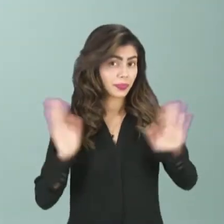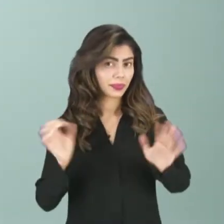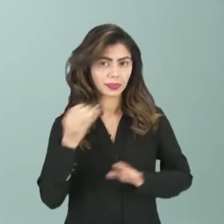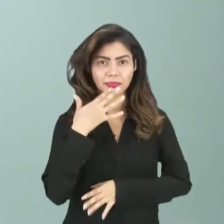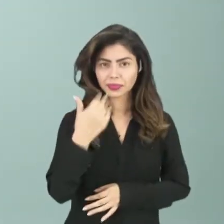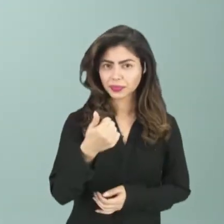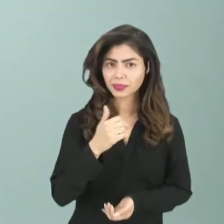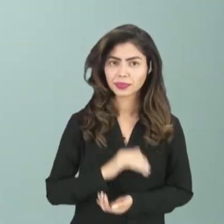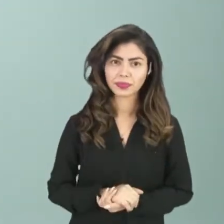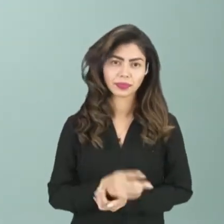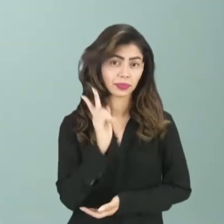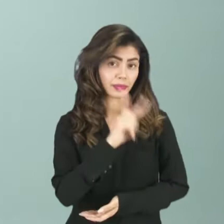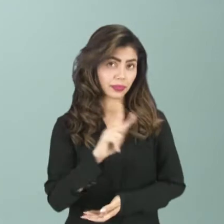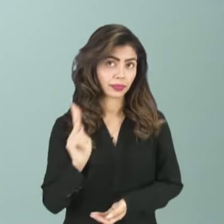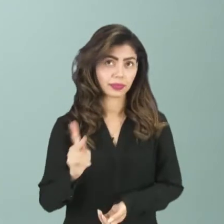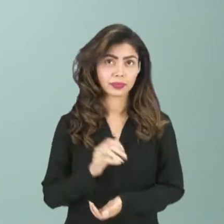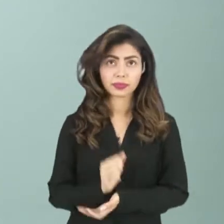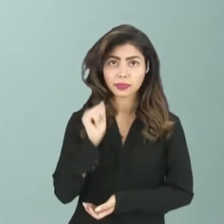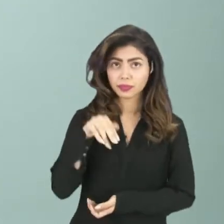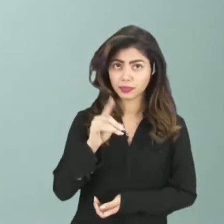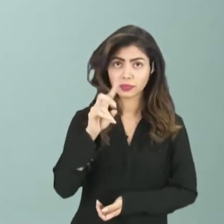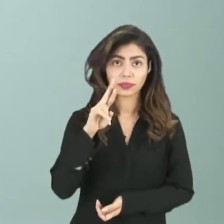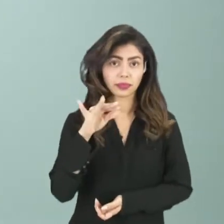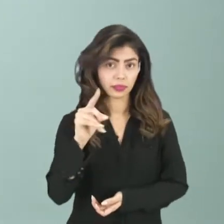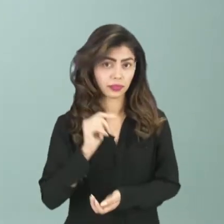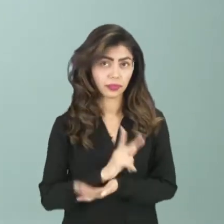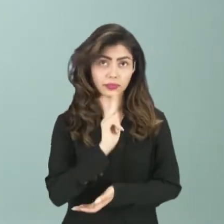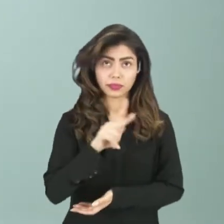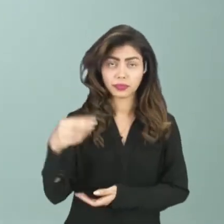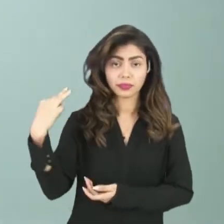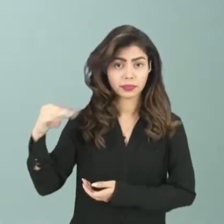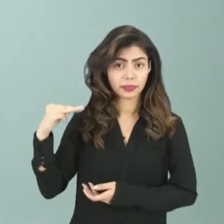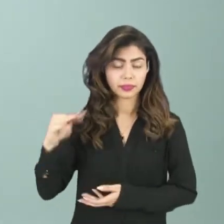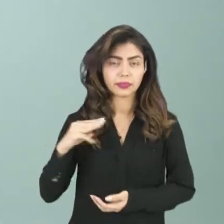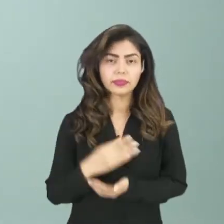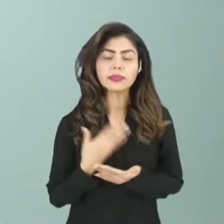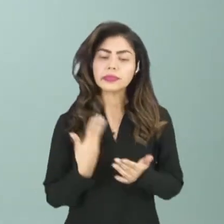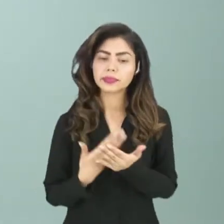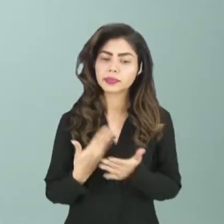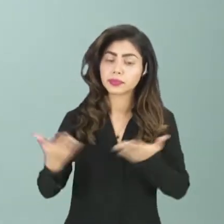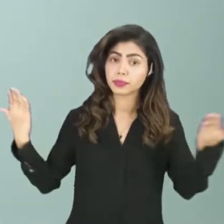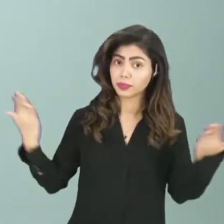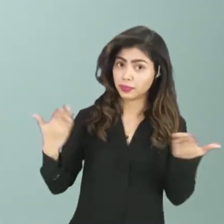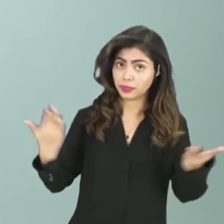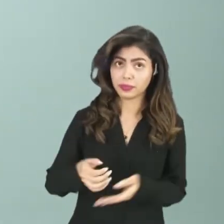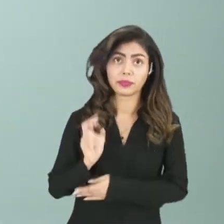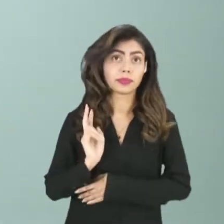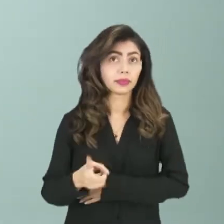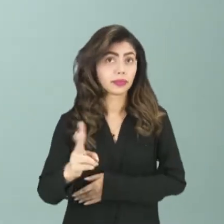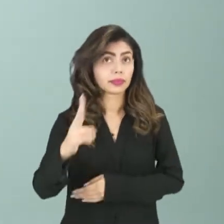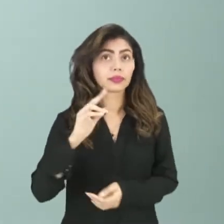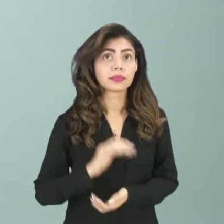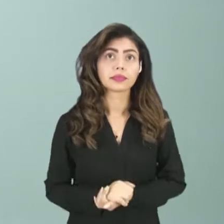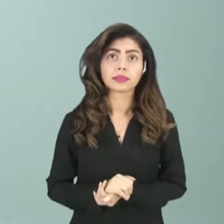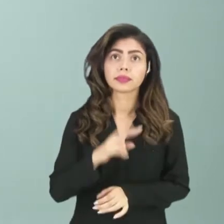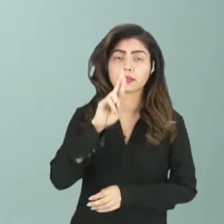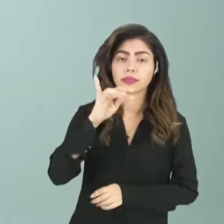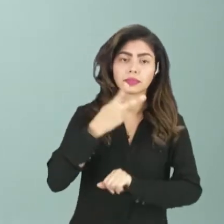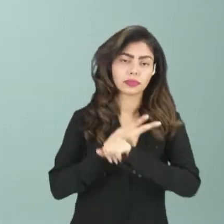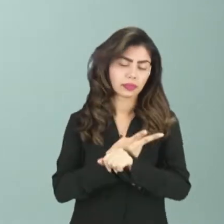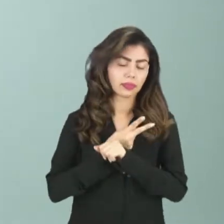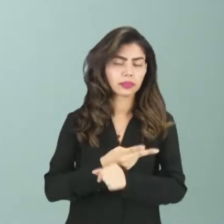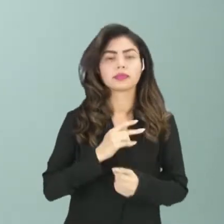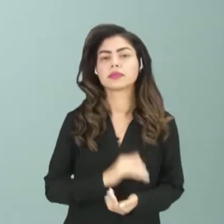Olá, tudo bem? Eu sou o professor Anderson Mello, sou professor de matemática e a nossa aula de hoje é sobre frequência relativa de uma